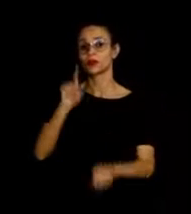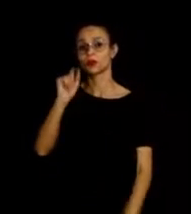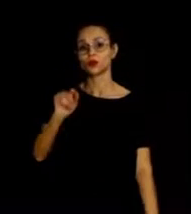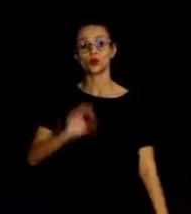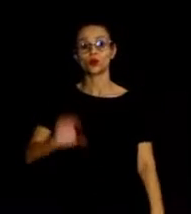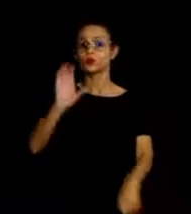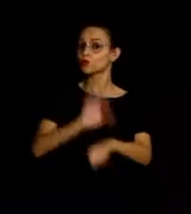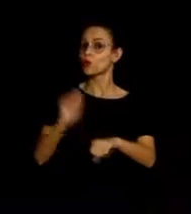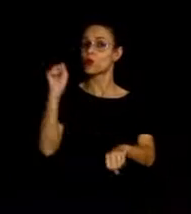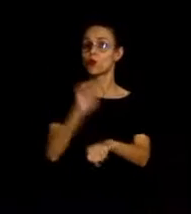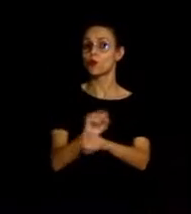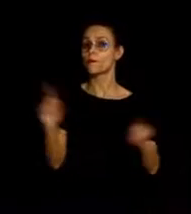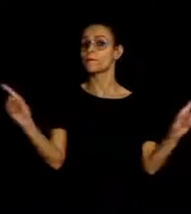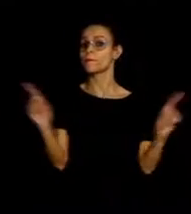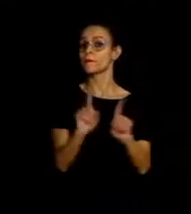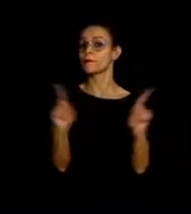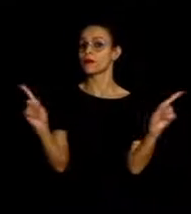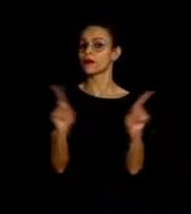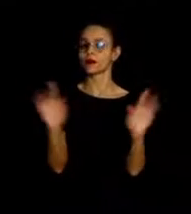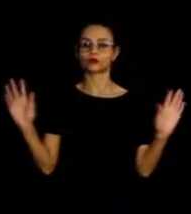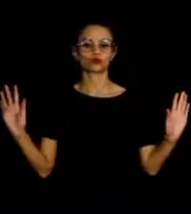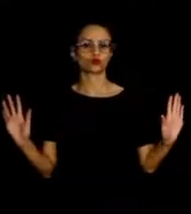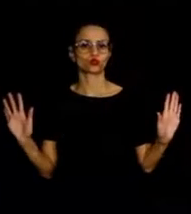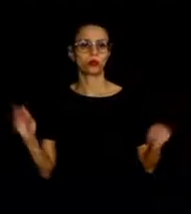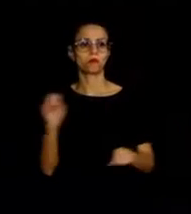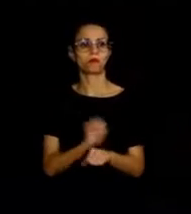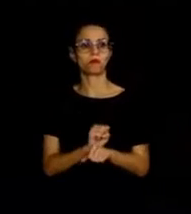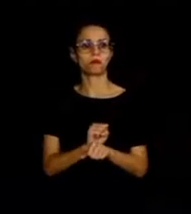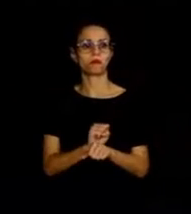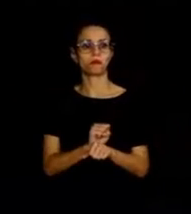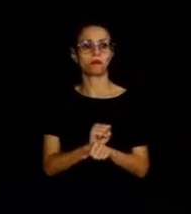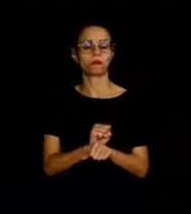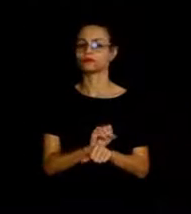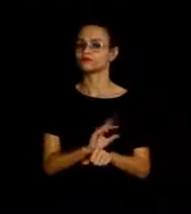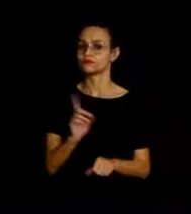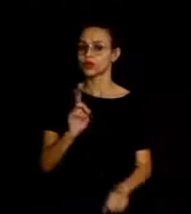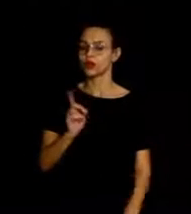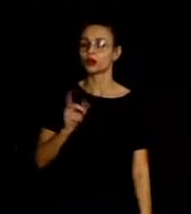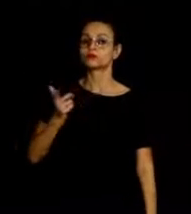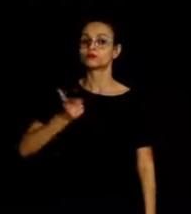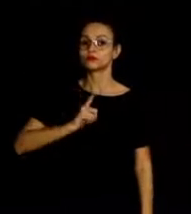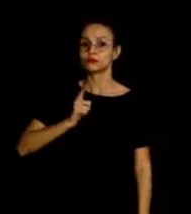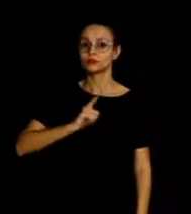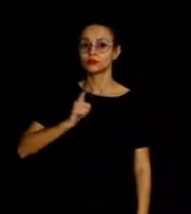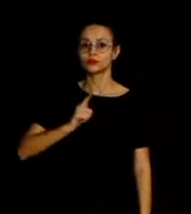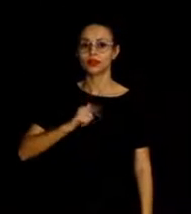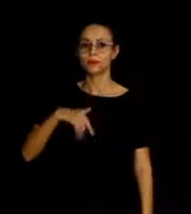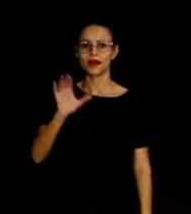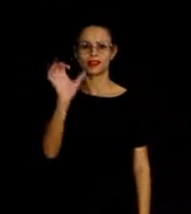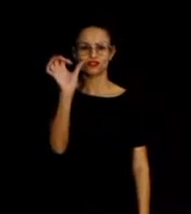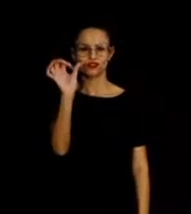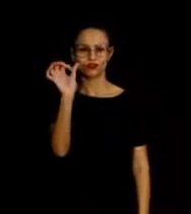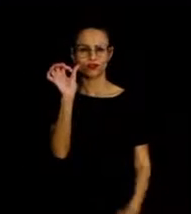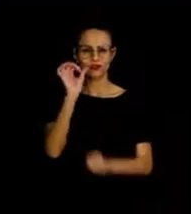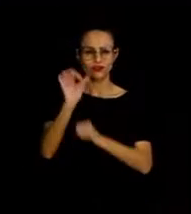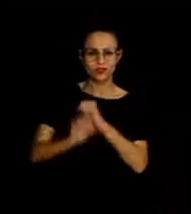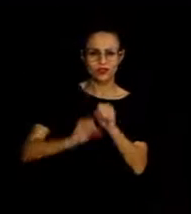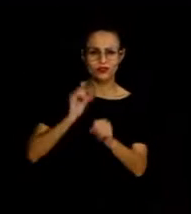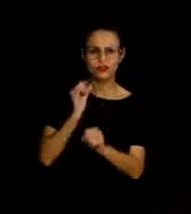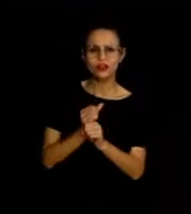que não está guinor é um curso que não parou no tempo a nós temos mais seis décadas de existência